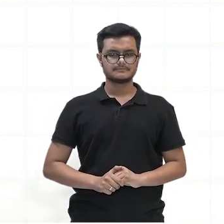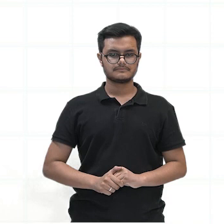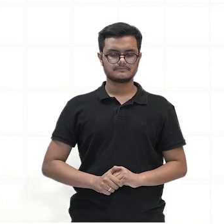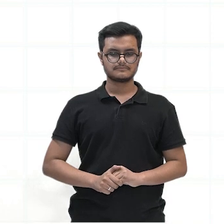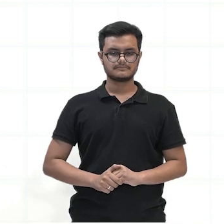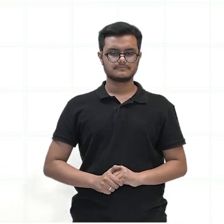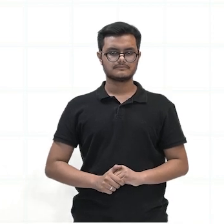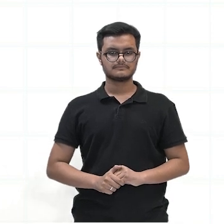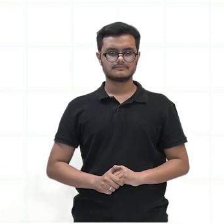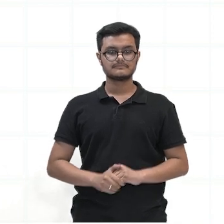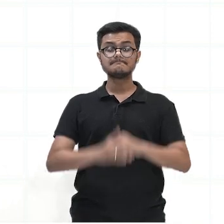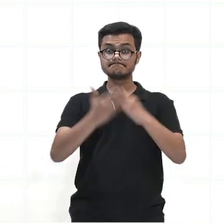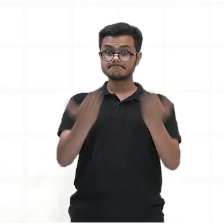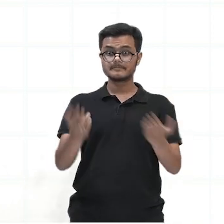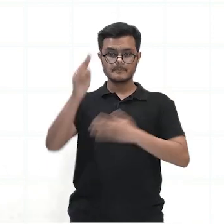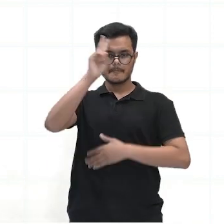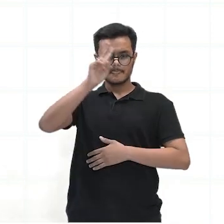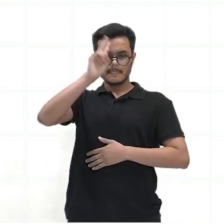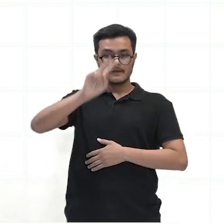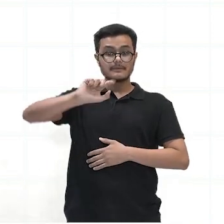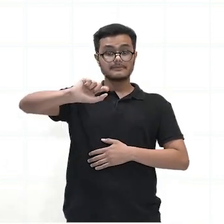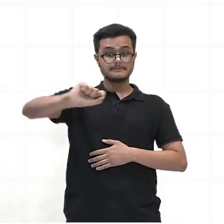E só para reforçar,